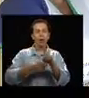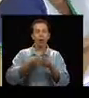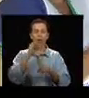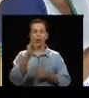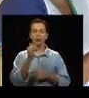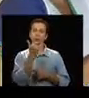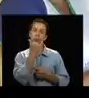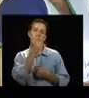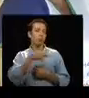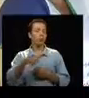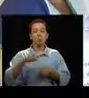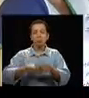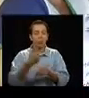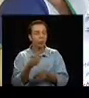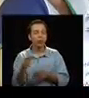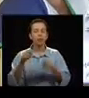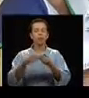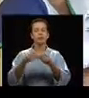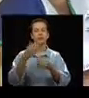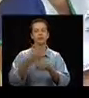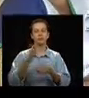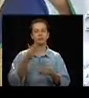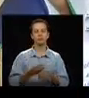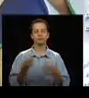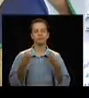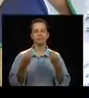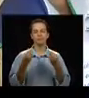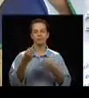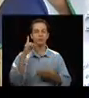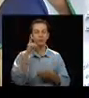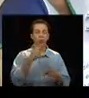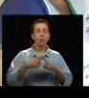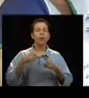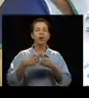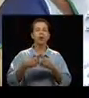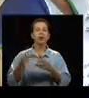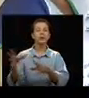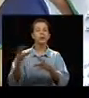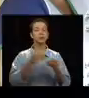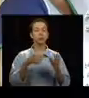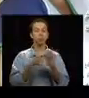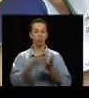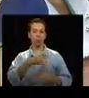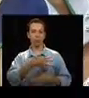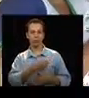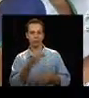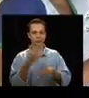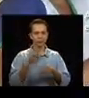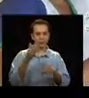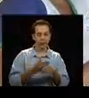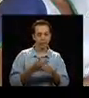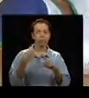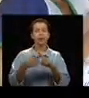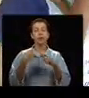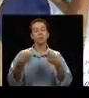assim, que 2 meses em casa, eles ainda dizem assim: professora, não deu tempo para os filhos fazer atividades. Porque às vezes eles tiram os